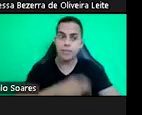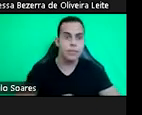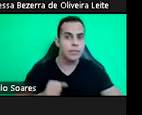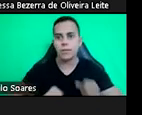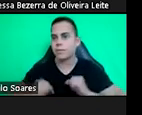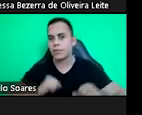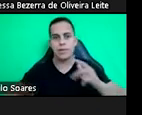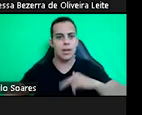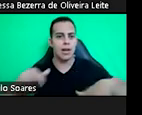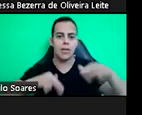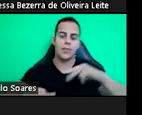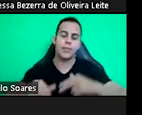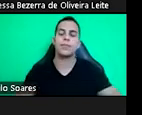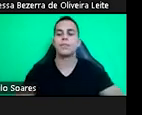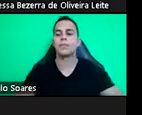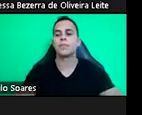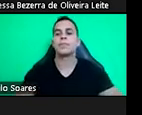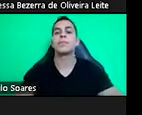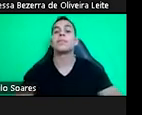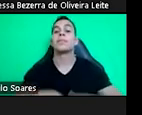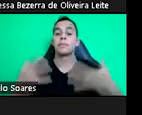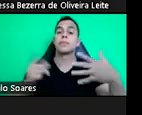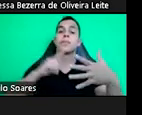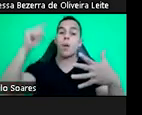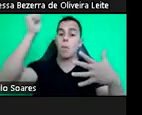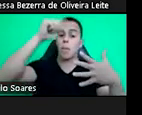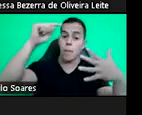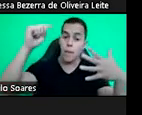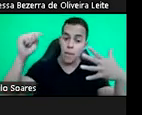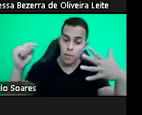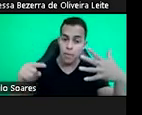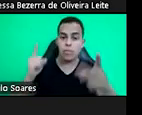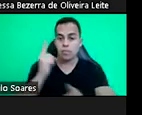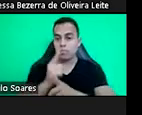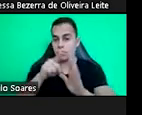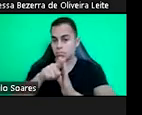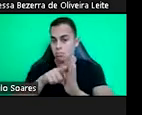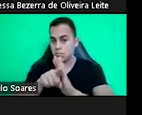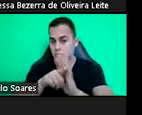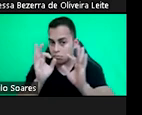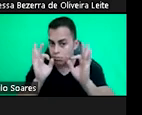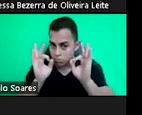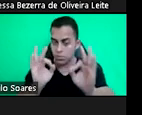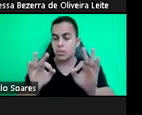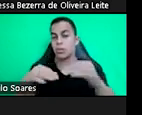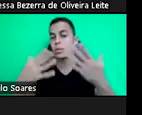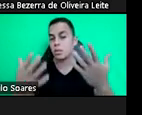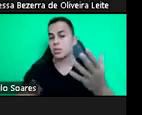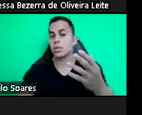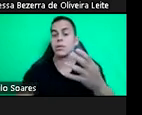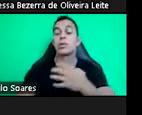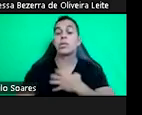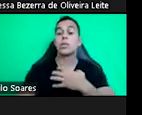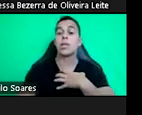hiperativo. E aí, esses são os critérios que norteiam o diagnóstico clínico. Então, no caso do número de